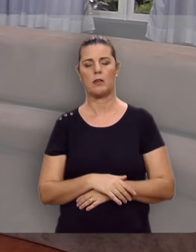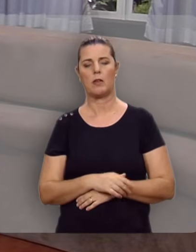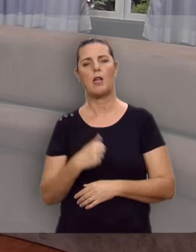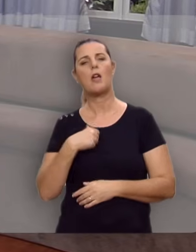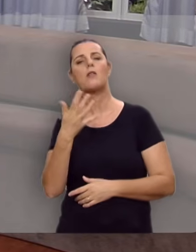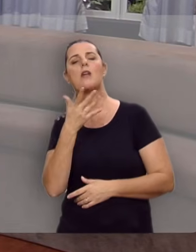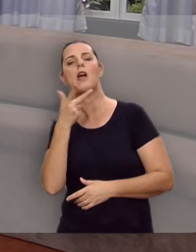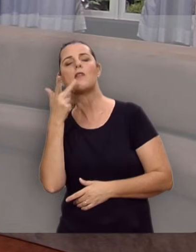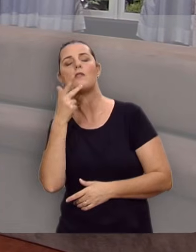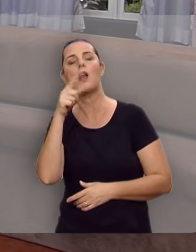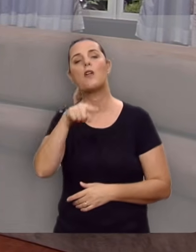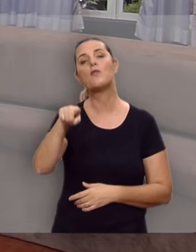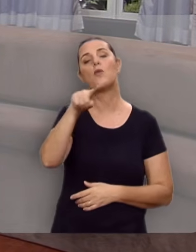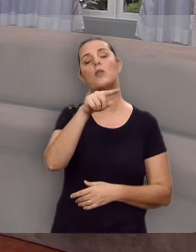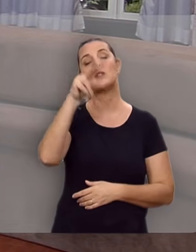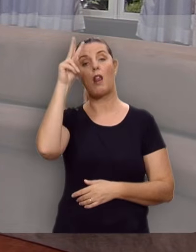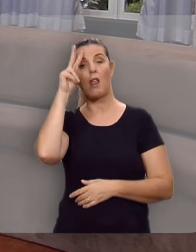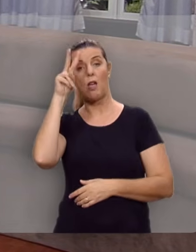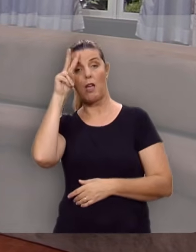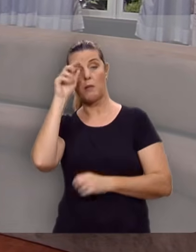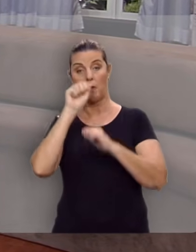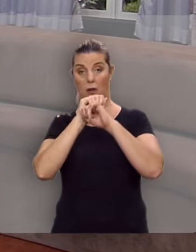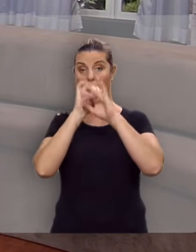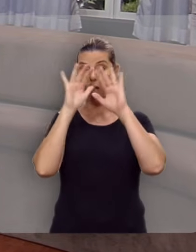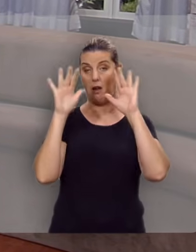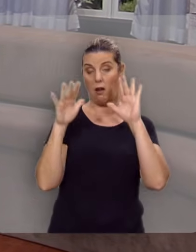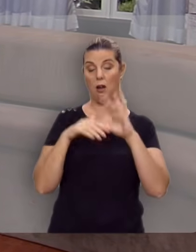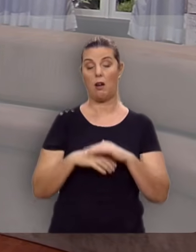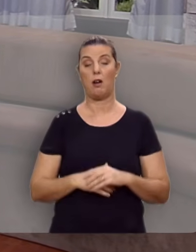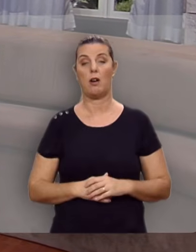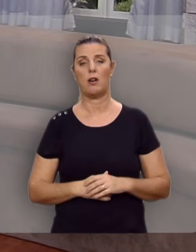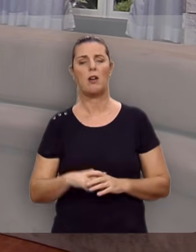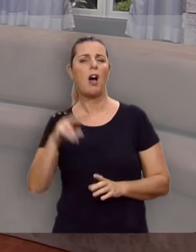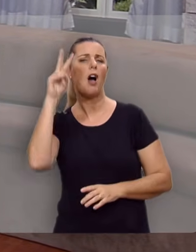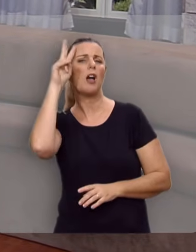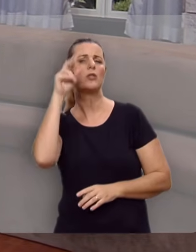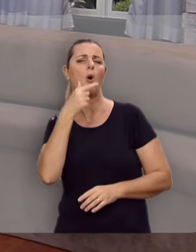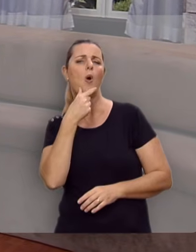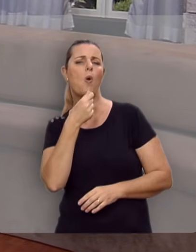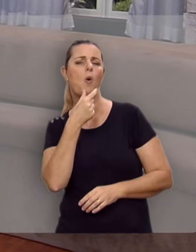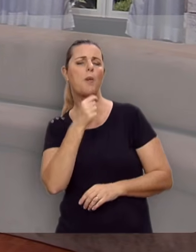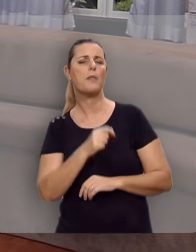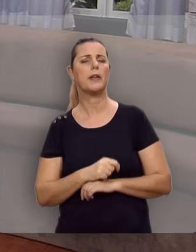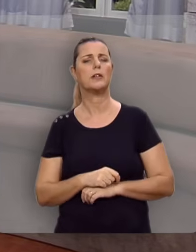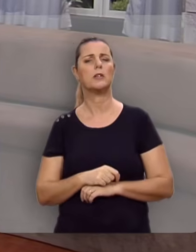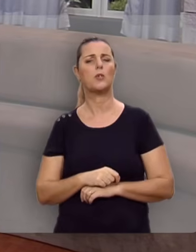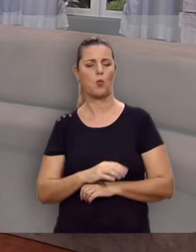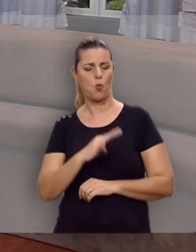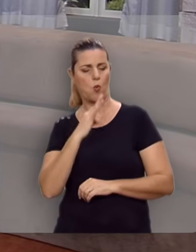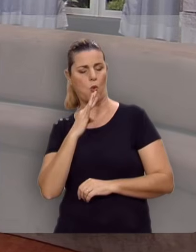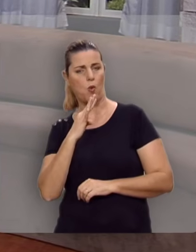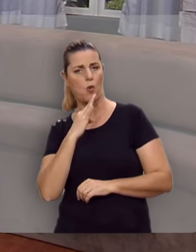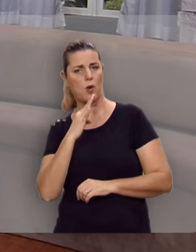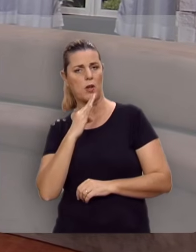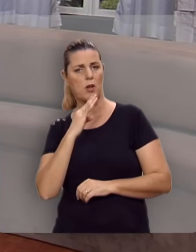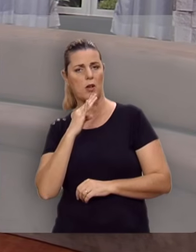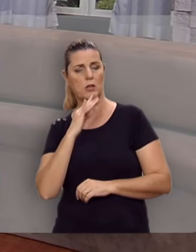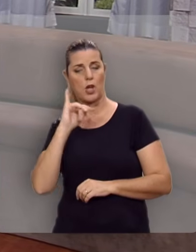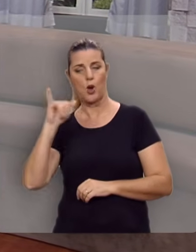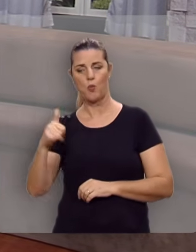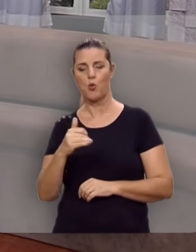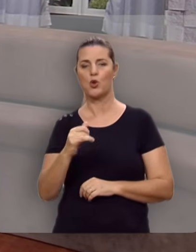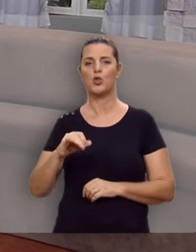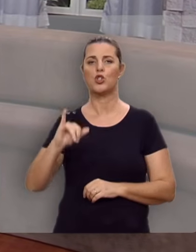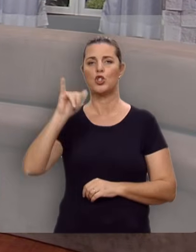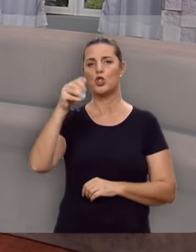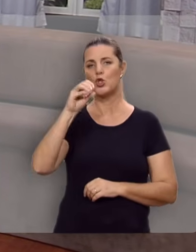Eu gostaria de trazer, então, à sua memória esclarecida a história de um homem conhecido como o patriarca